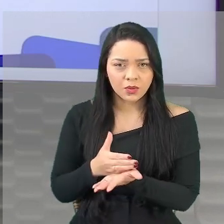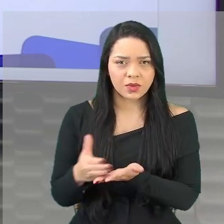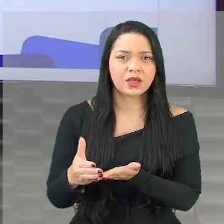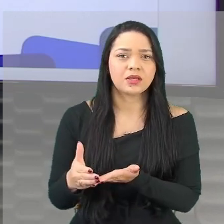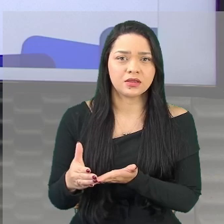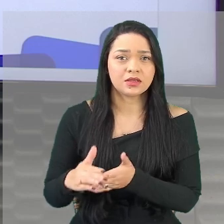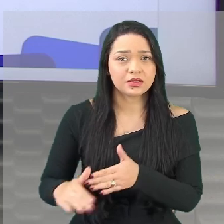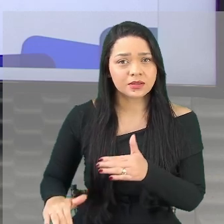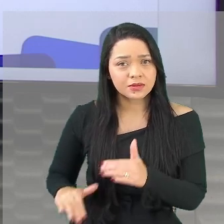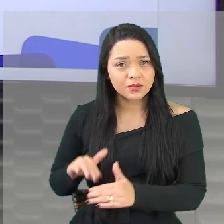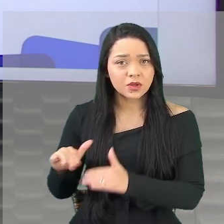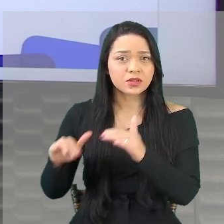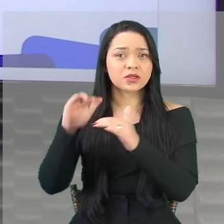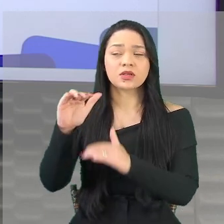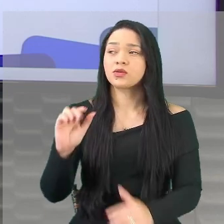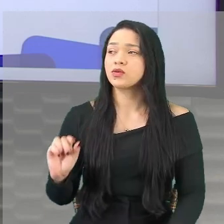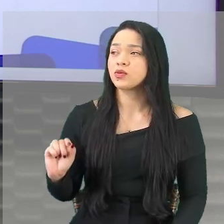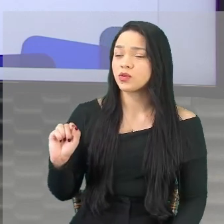processo,